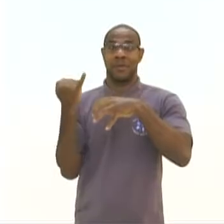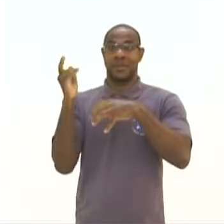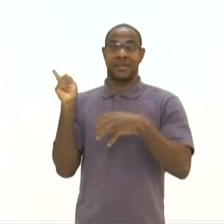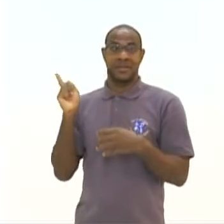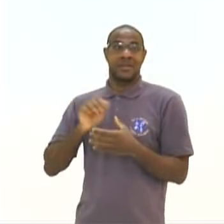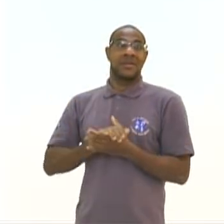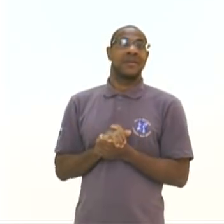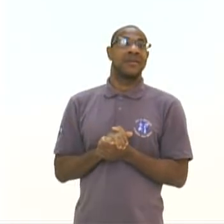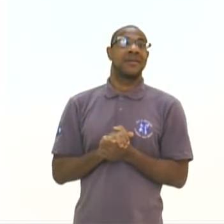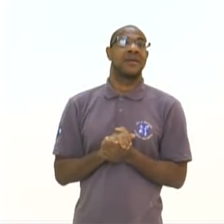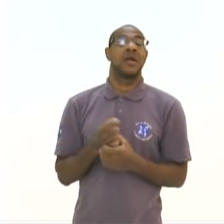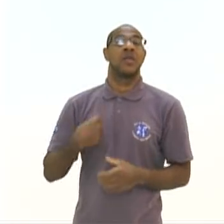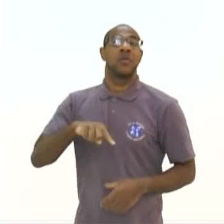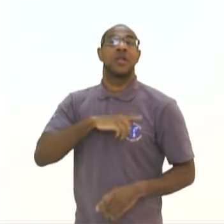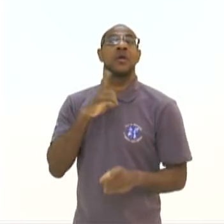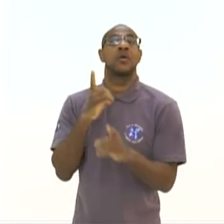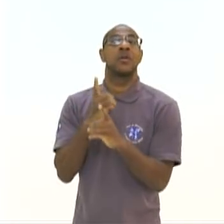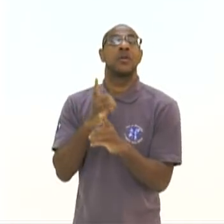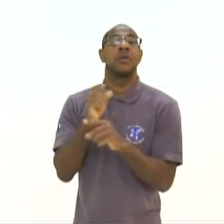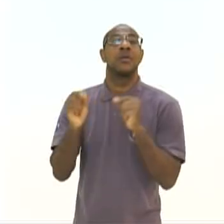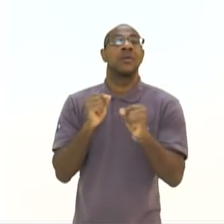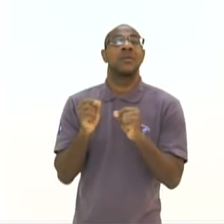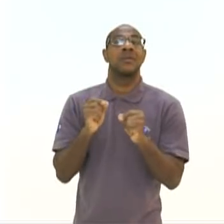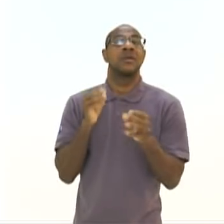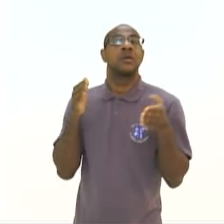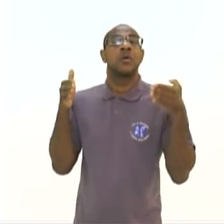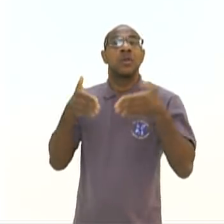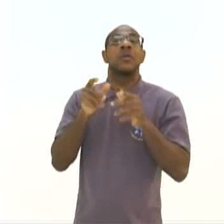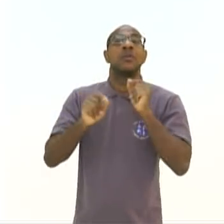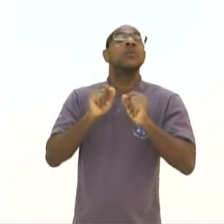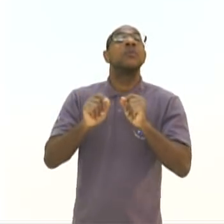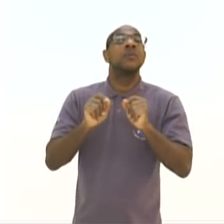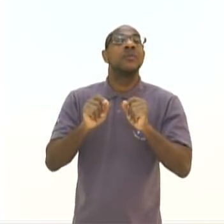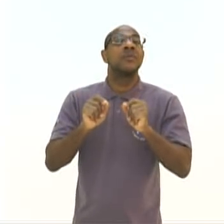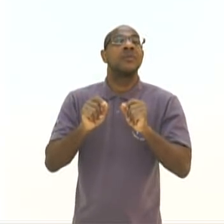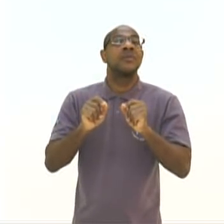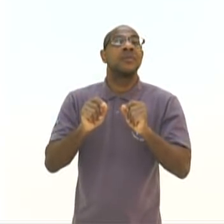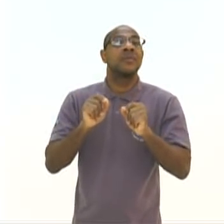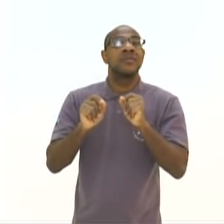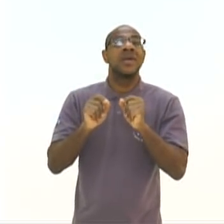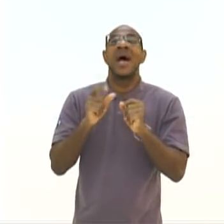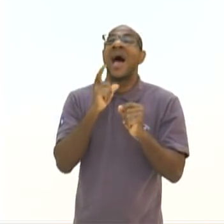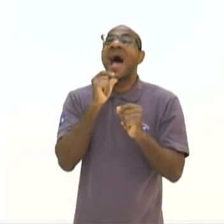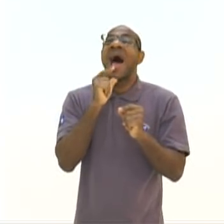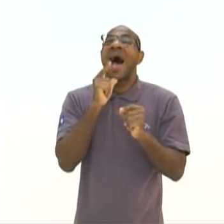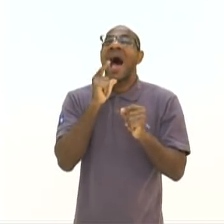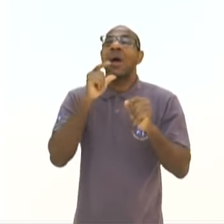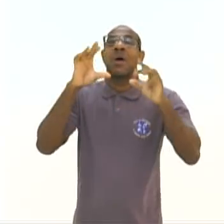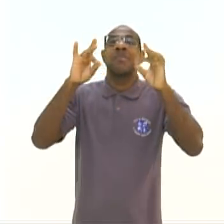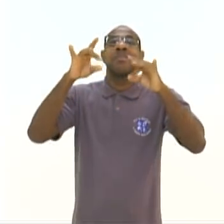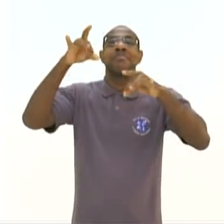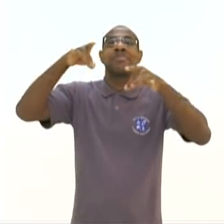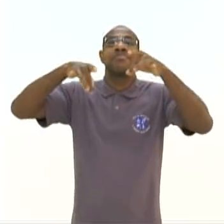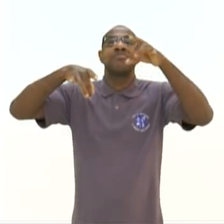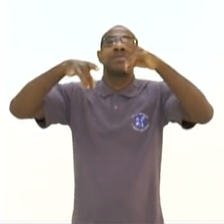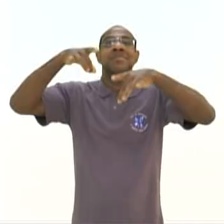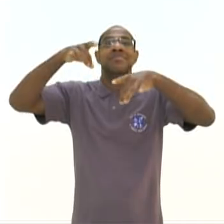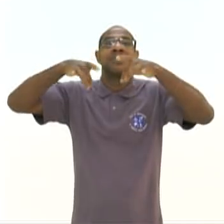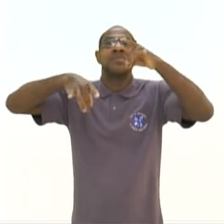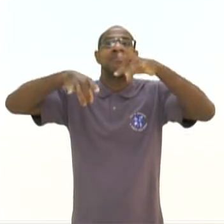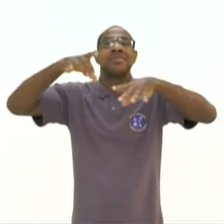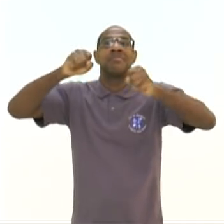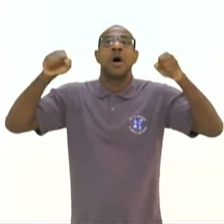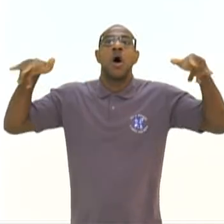importante. Nós encontramos uma grande concentração do quê? De vapor d'água, o que possibilita a formação das